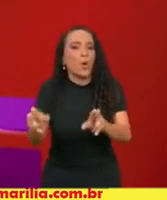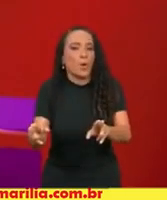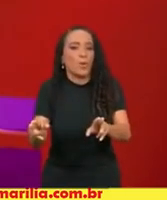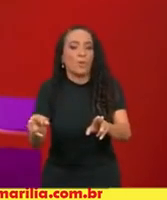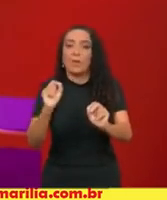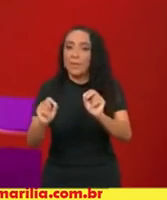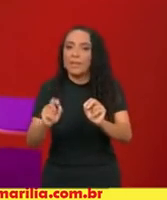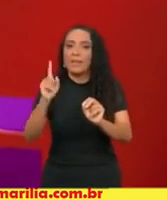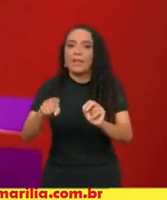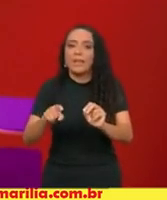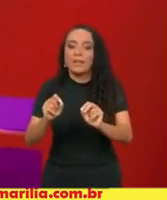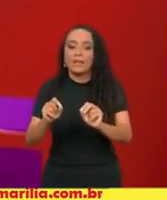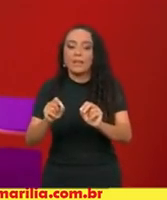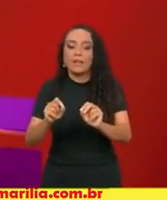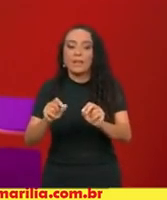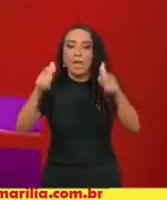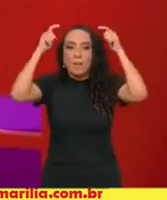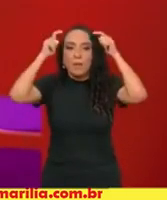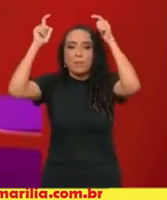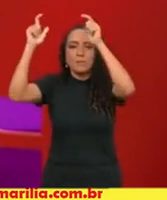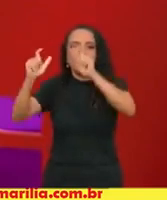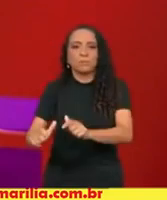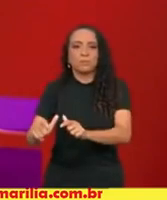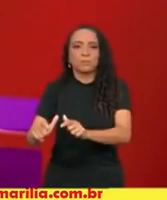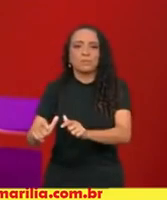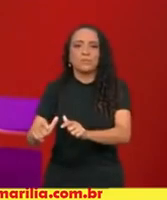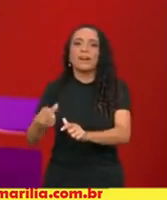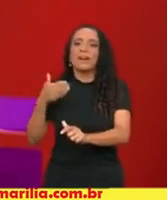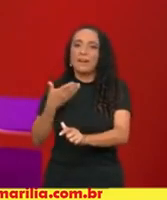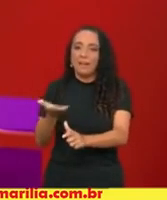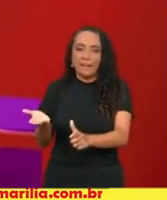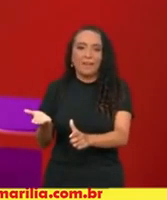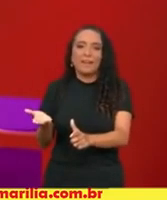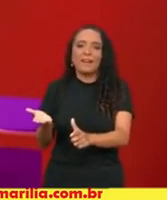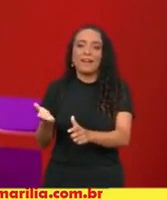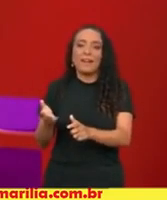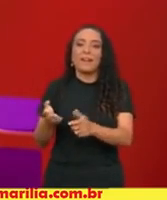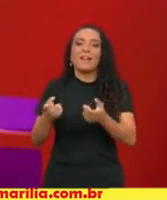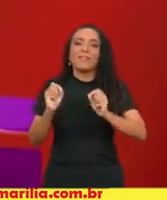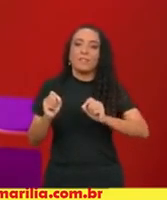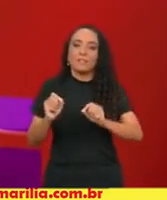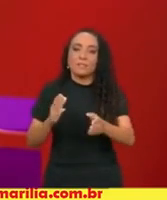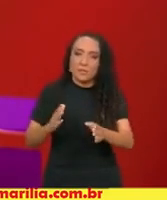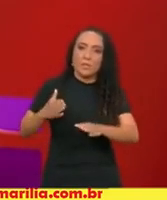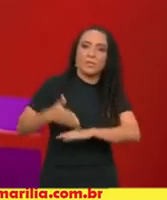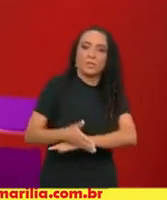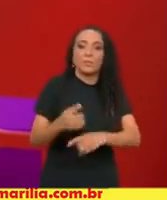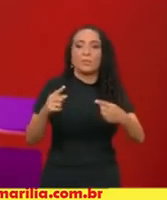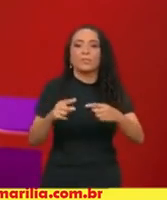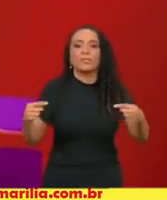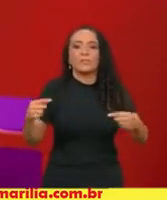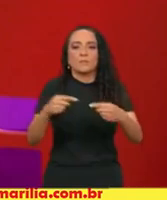interesse em comum era a derrocada do Império, né? Não à toa, quando caiu o problema em comum, o Império e a coroa entraram em rota de colisão. E é